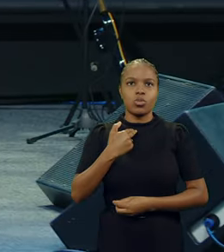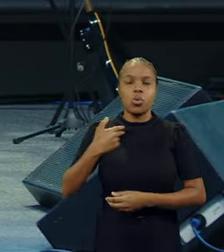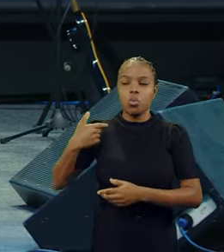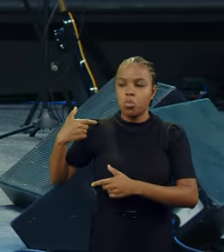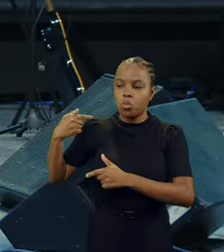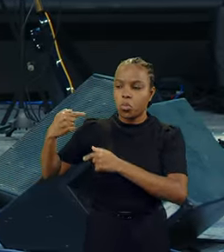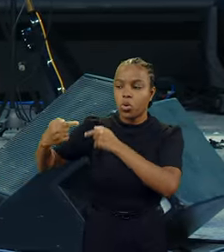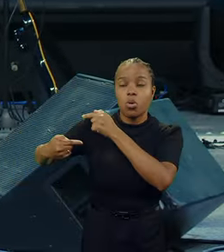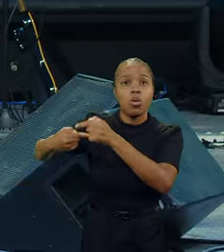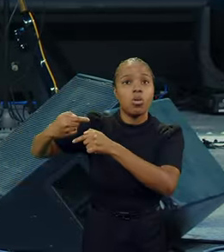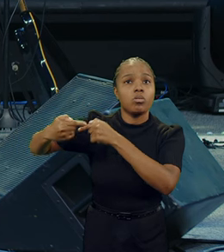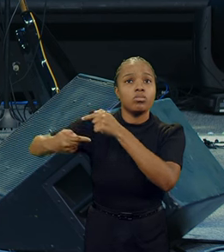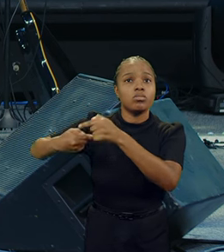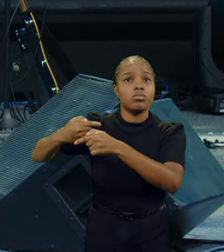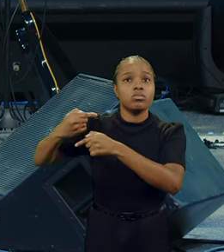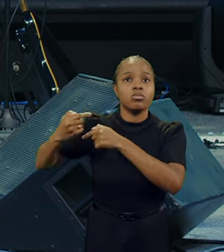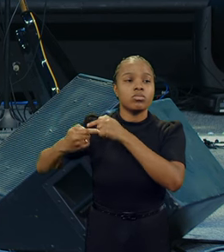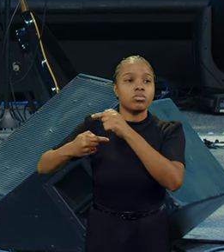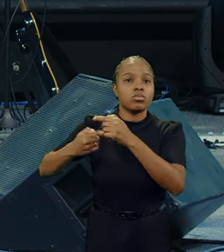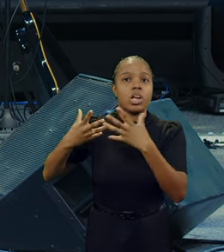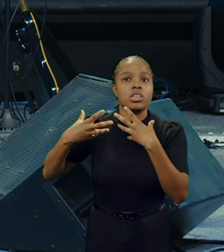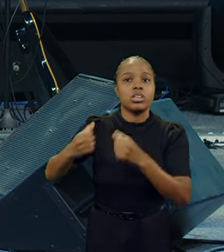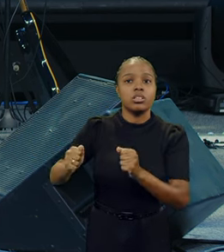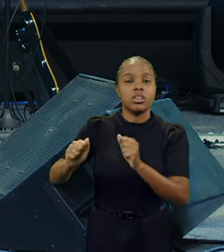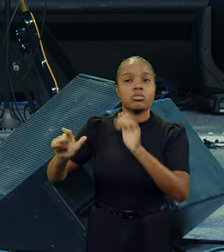do Levirato.